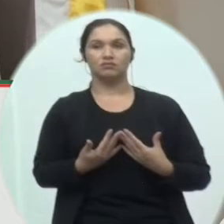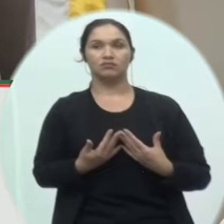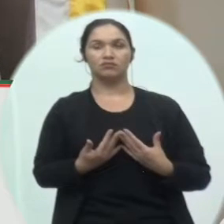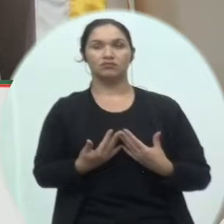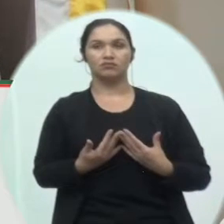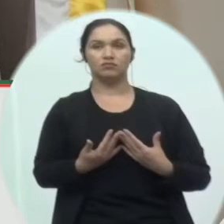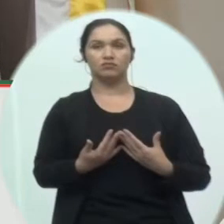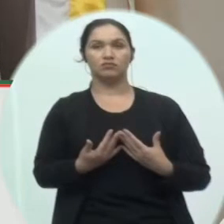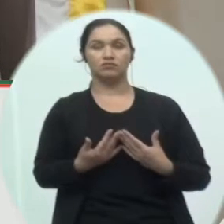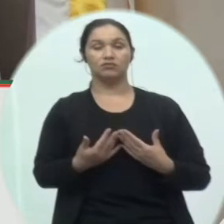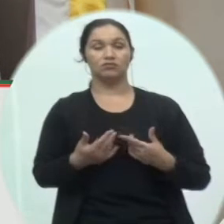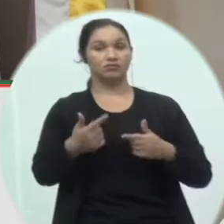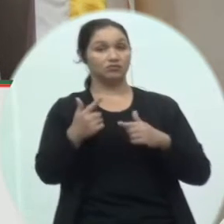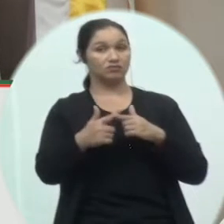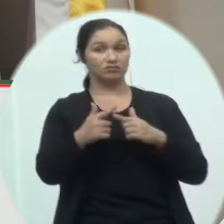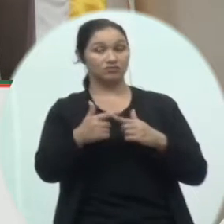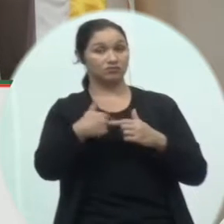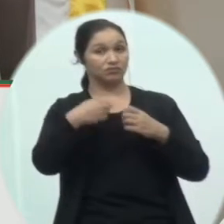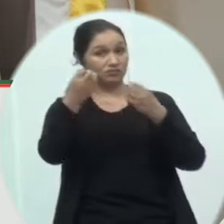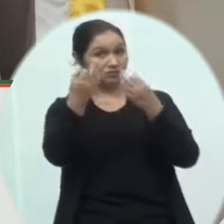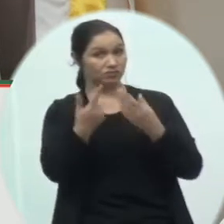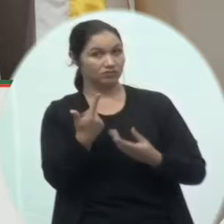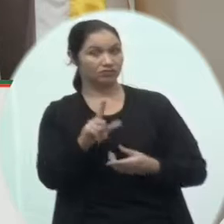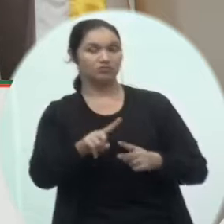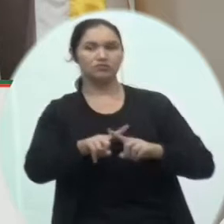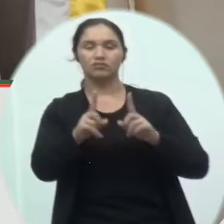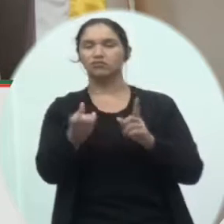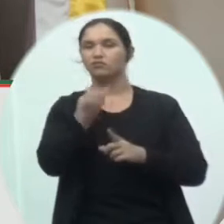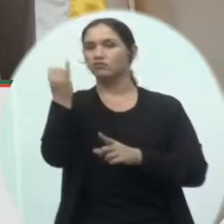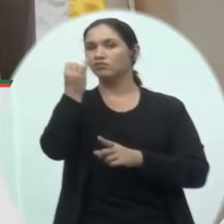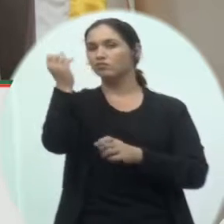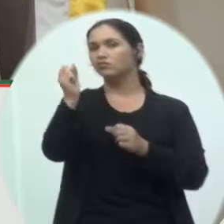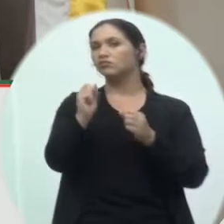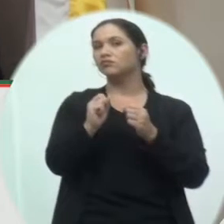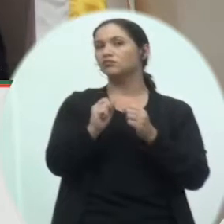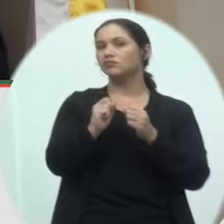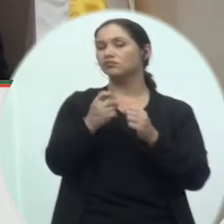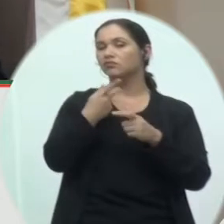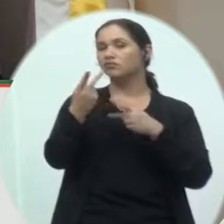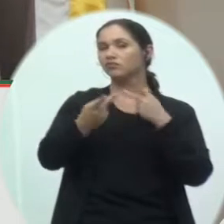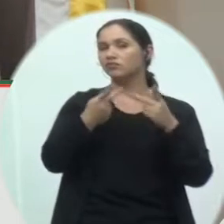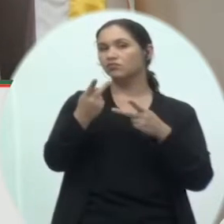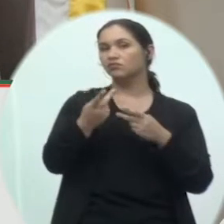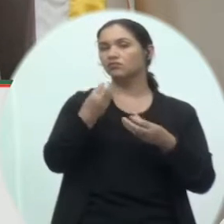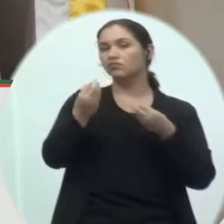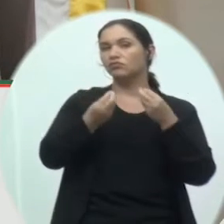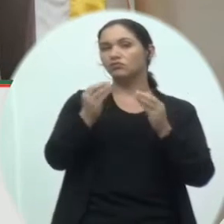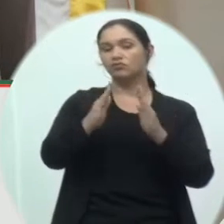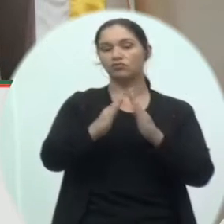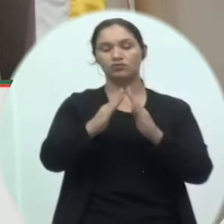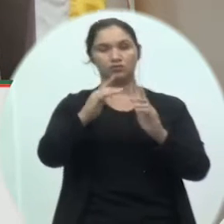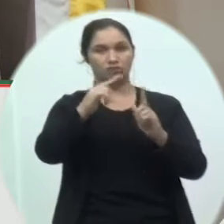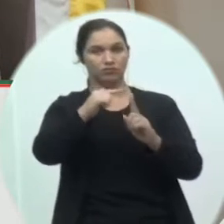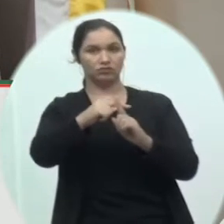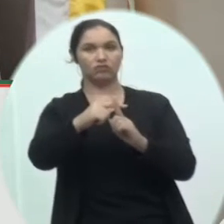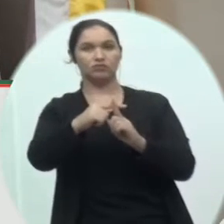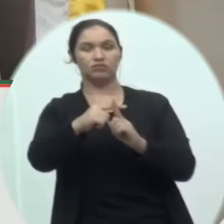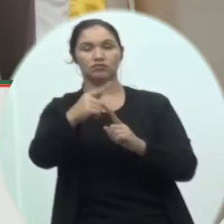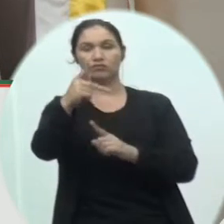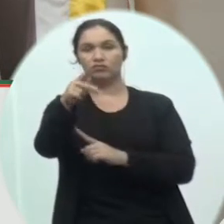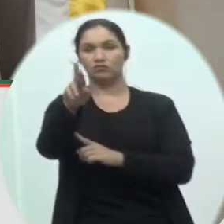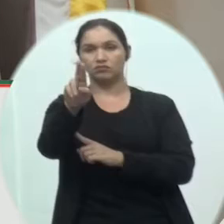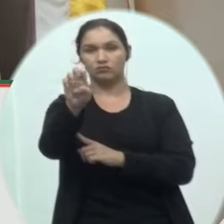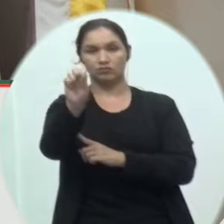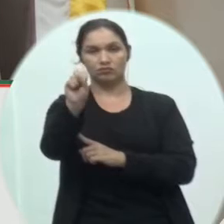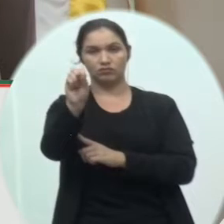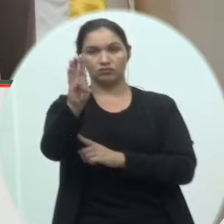secretário, não há por que repeti-las. Mas é importante frisar aqui o trabalho que a Igreja Evangélica, a Presbiteriana, em particular,